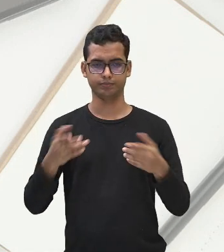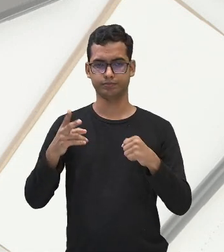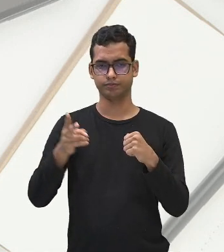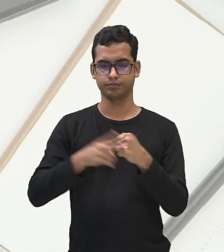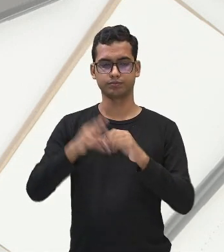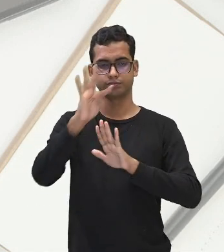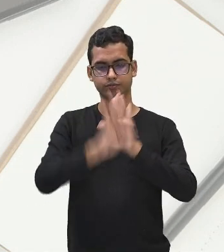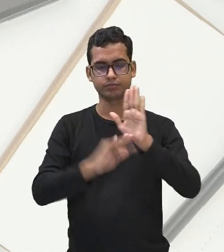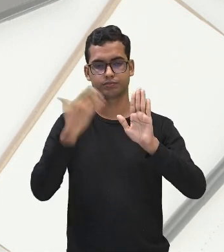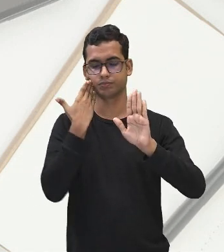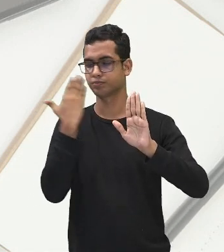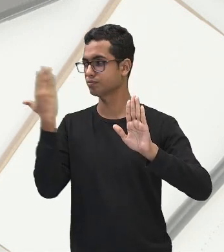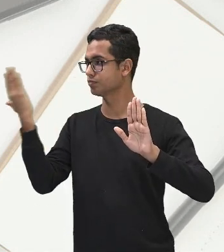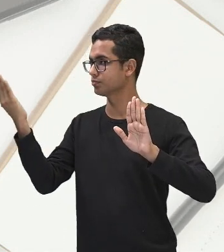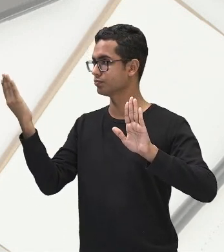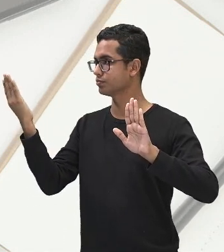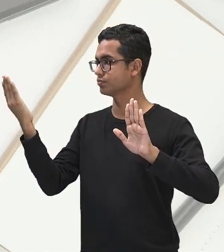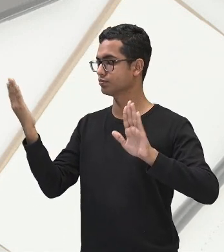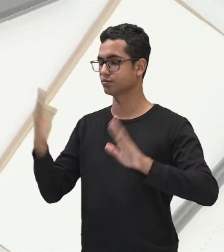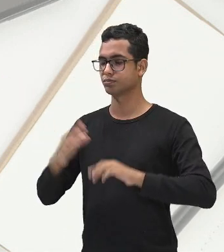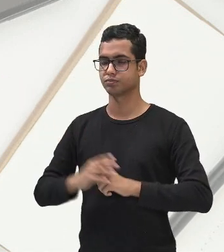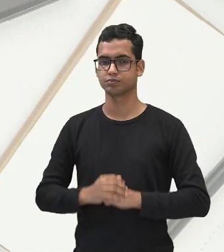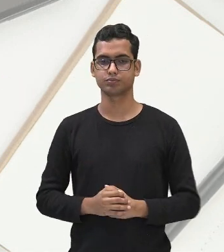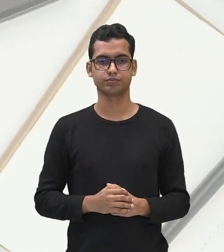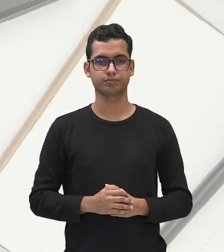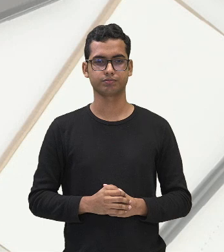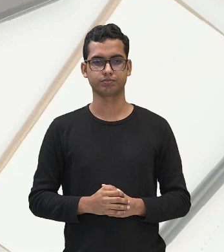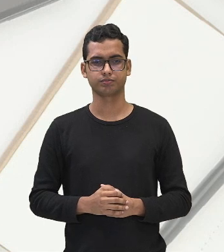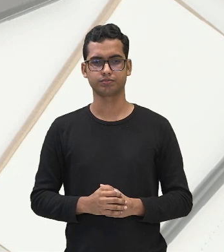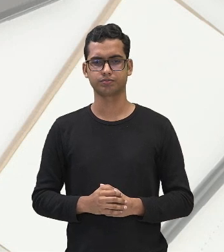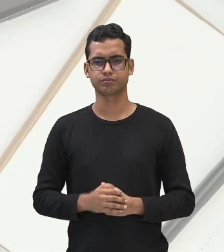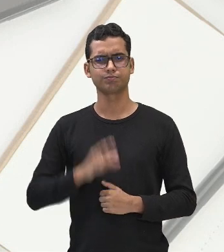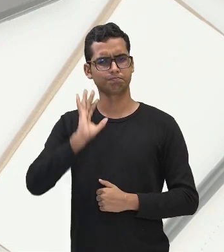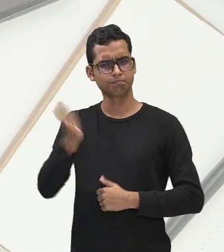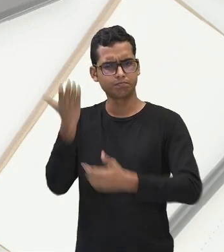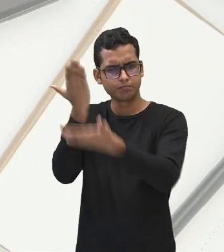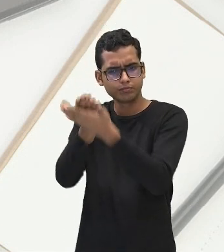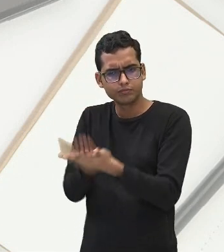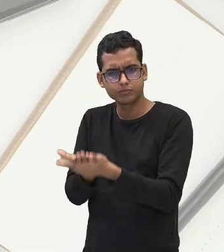de indicativo. A gente já viu que quando nós falamos do